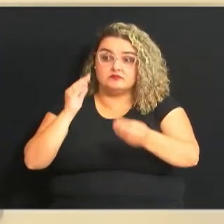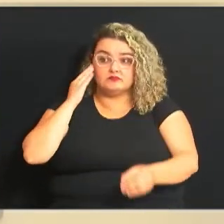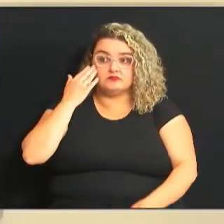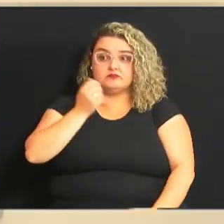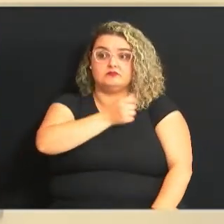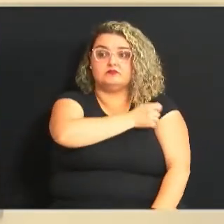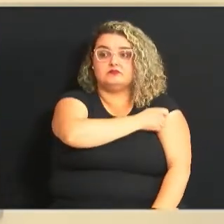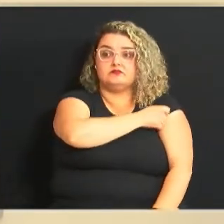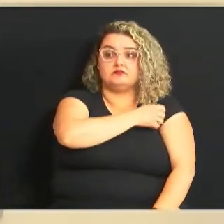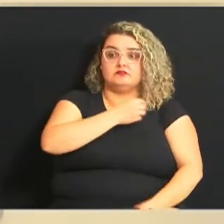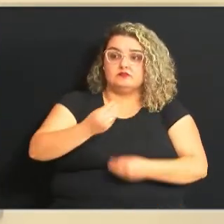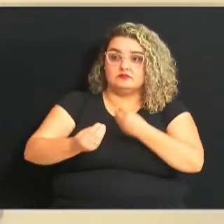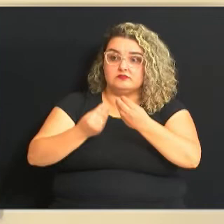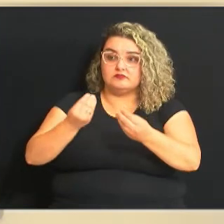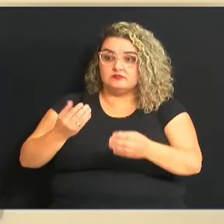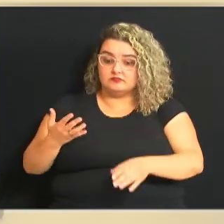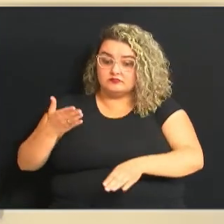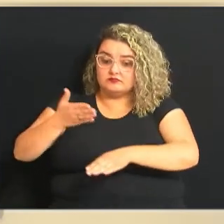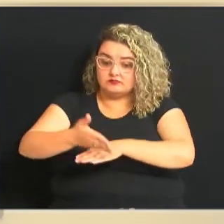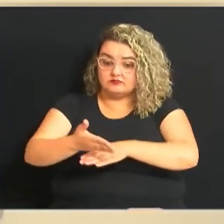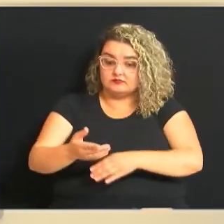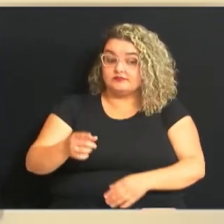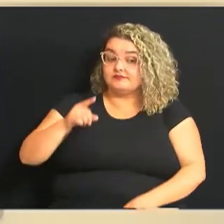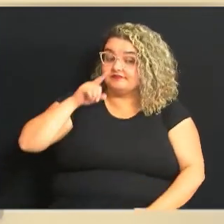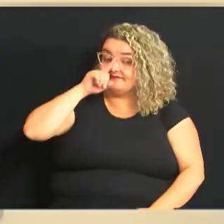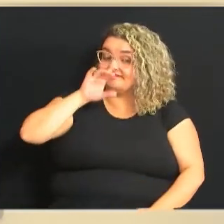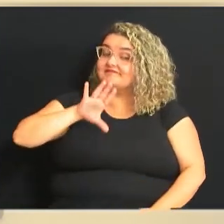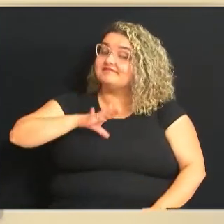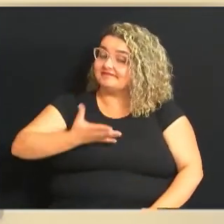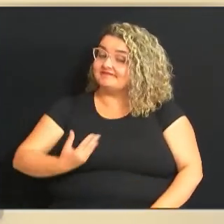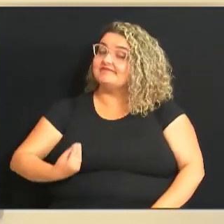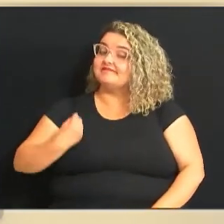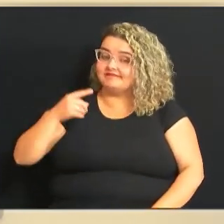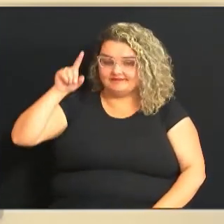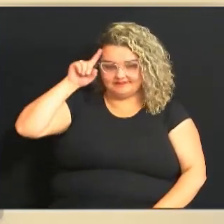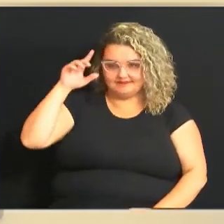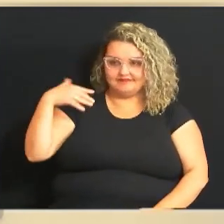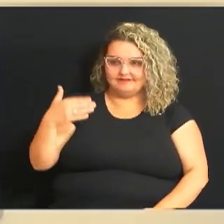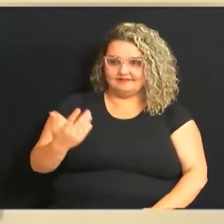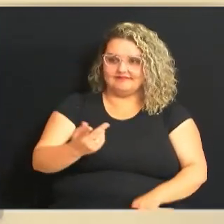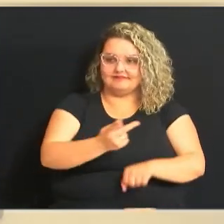testes rápidos de HIV, sífilis, hepatite B e C.